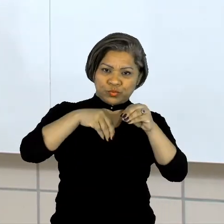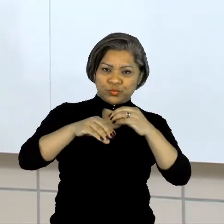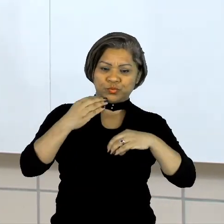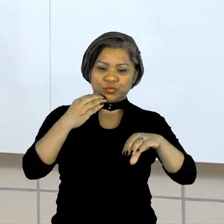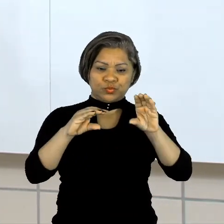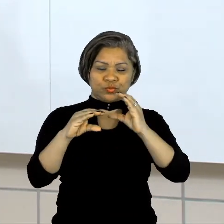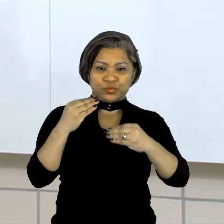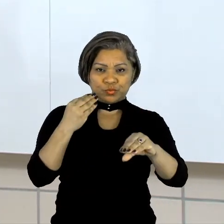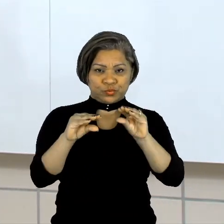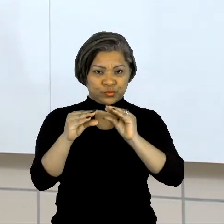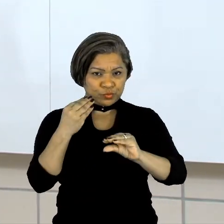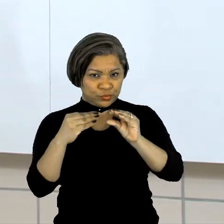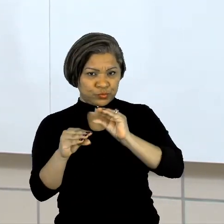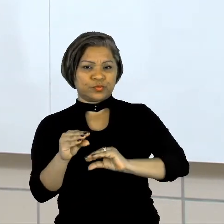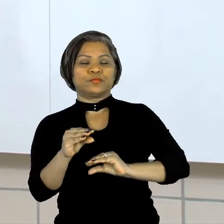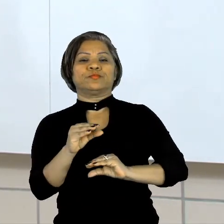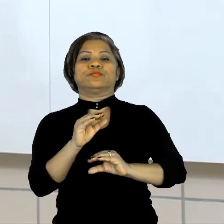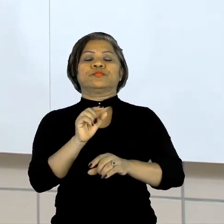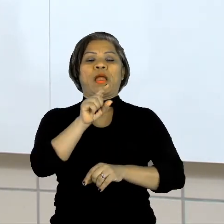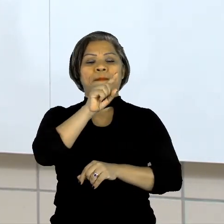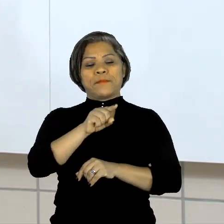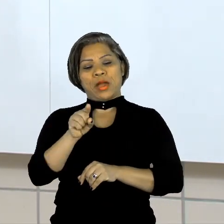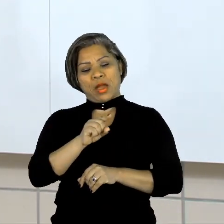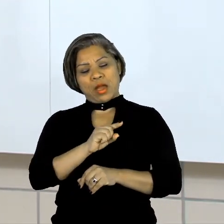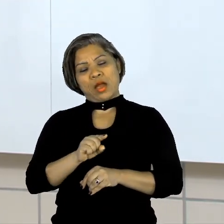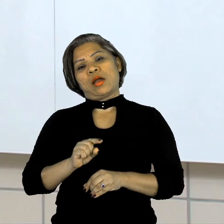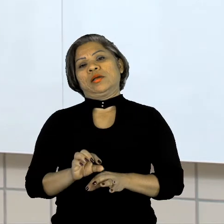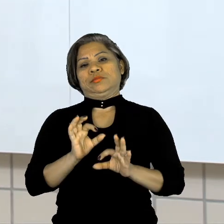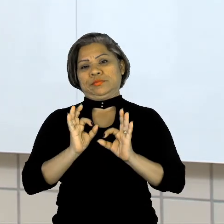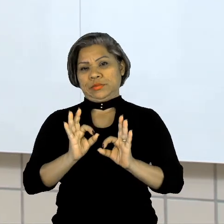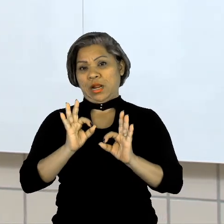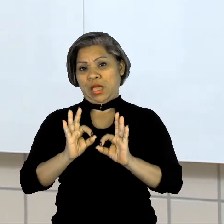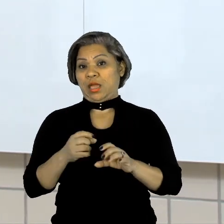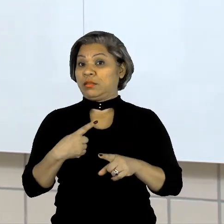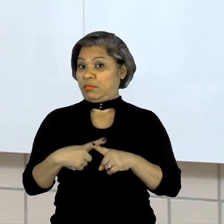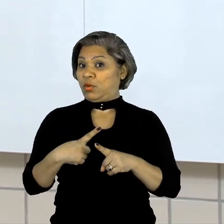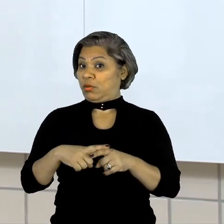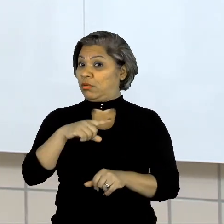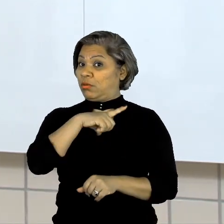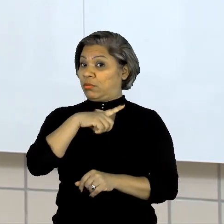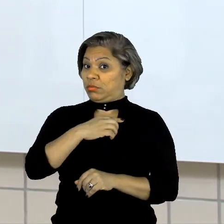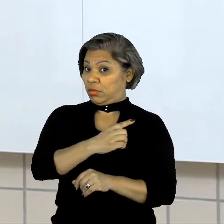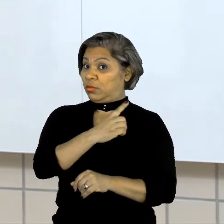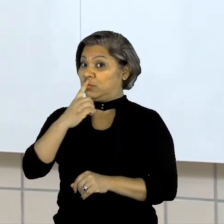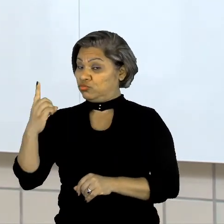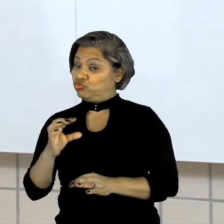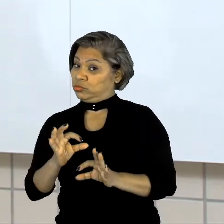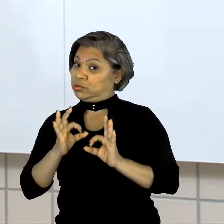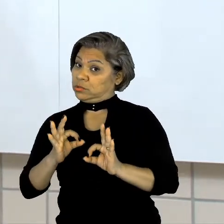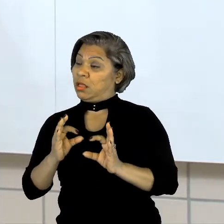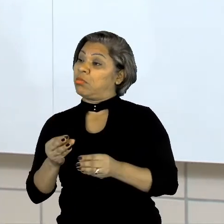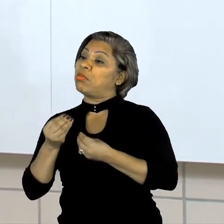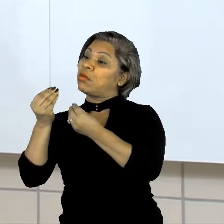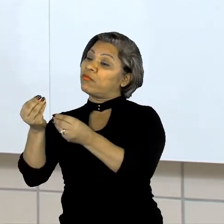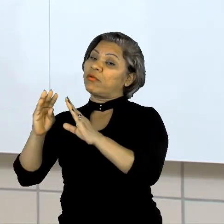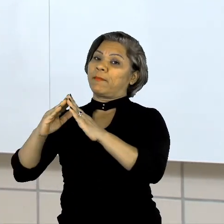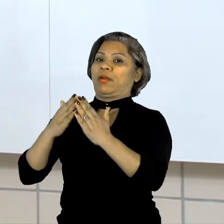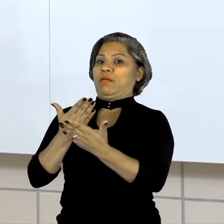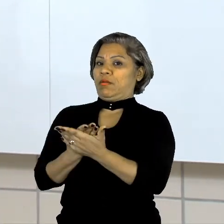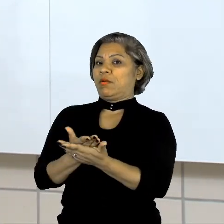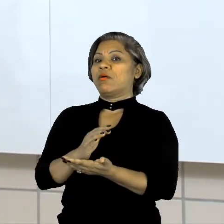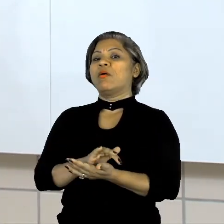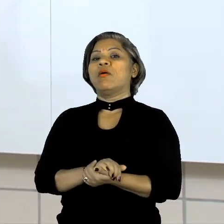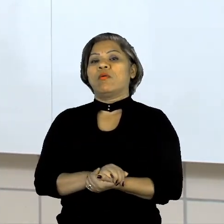atividade impressa e marca realmente, porque tem a data que você tem que devolver para a escola, né? E aí você vai devolver